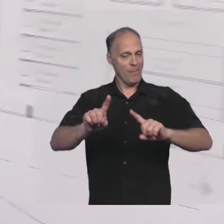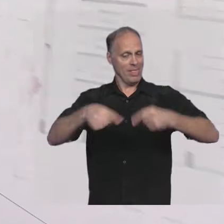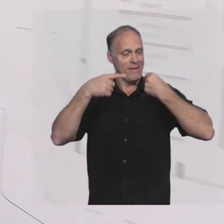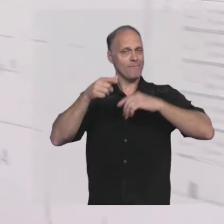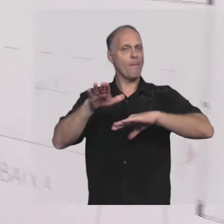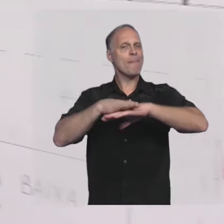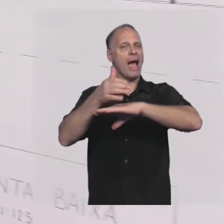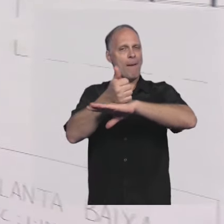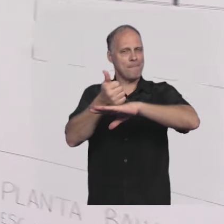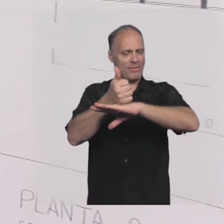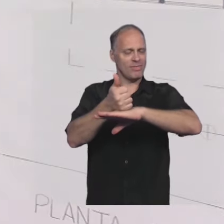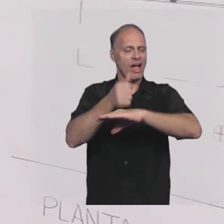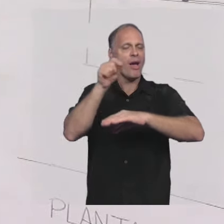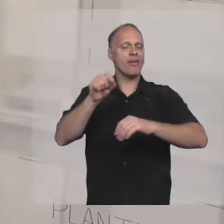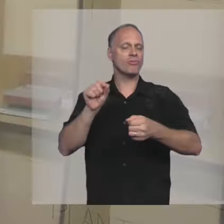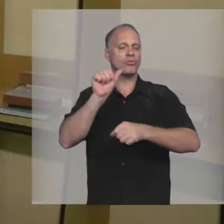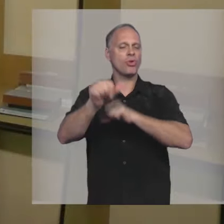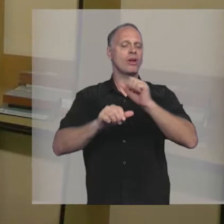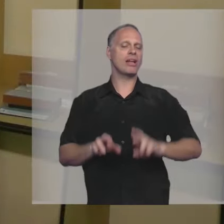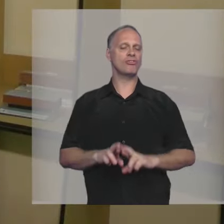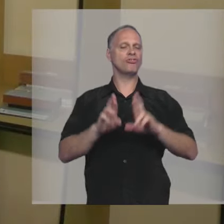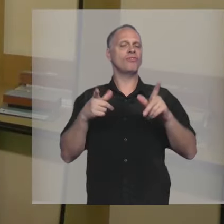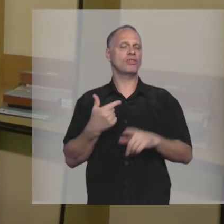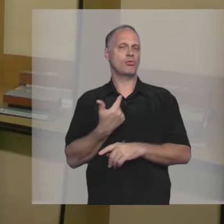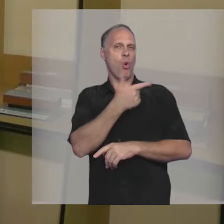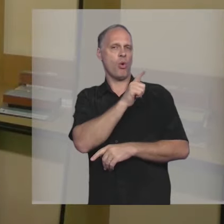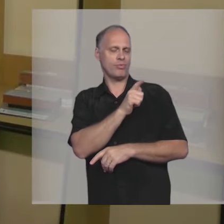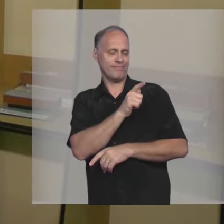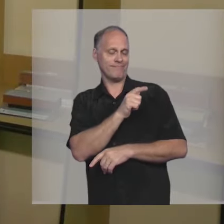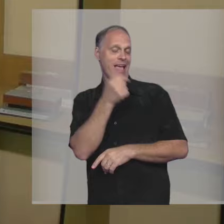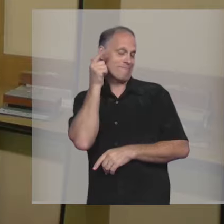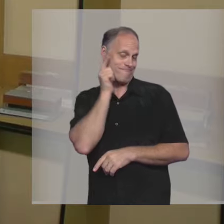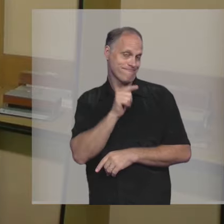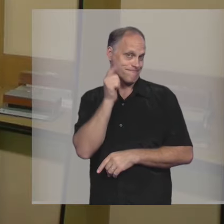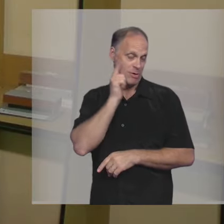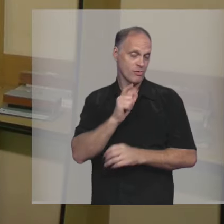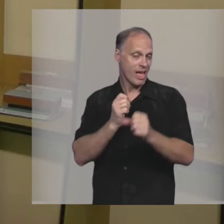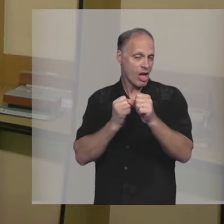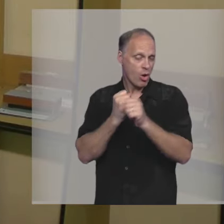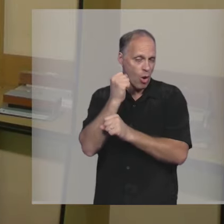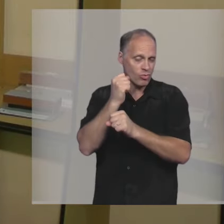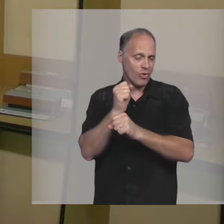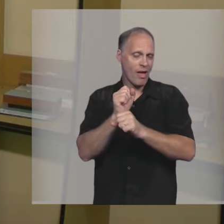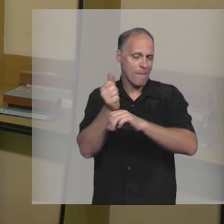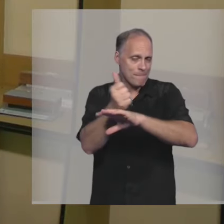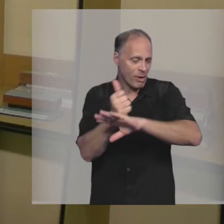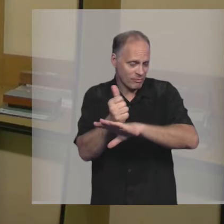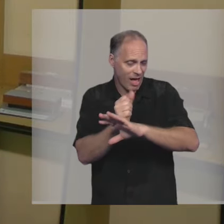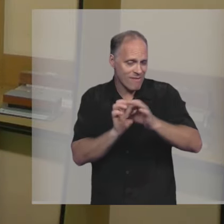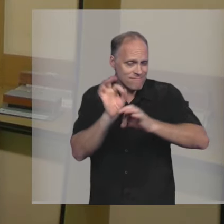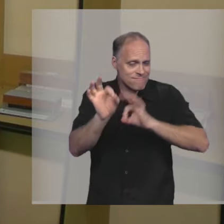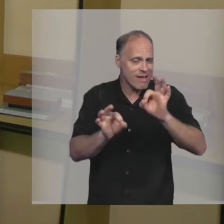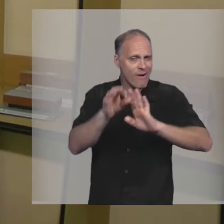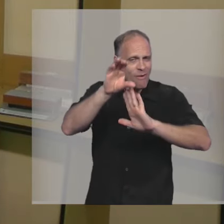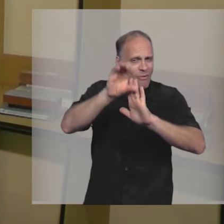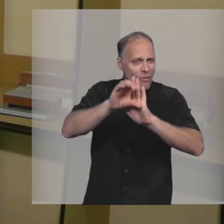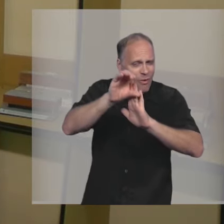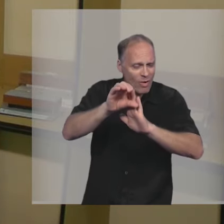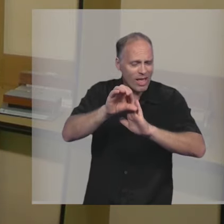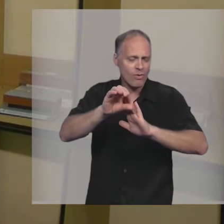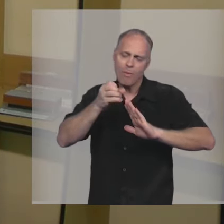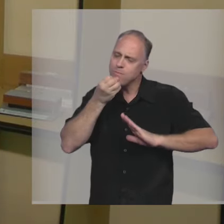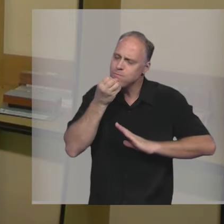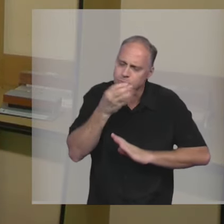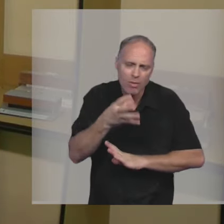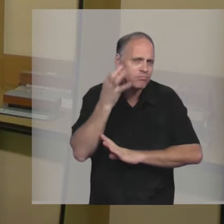Então, o grande desafio do profissional é se diferenciar, né? É ele conseguir construir uma carreira, construir um currículo,